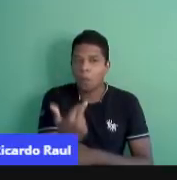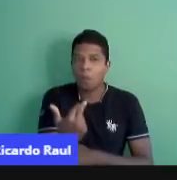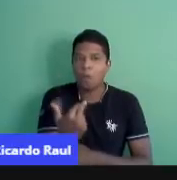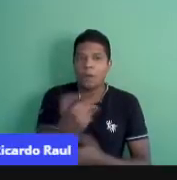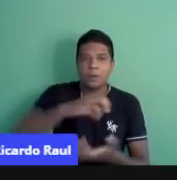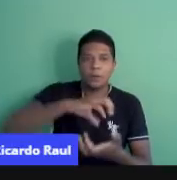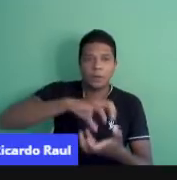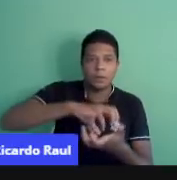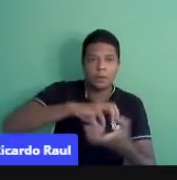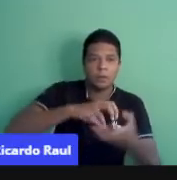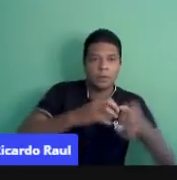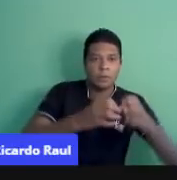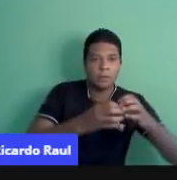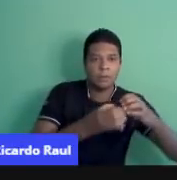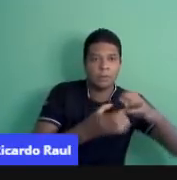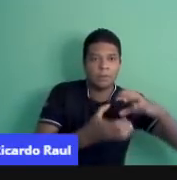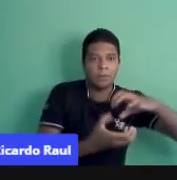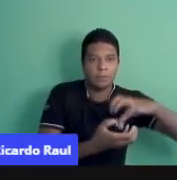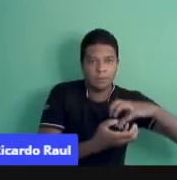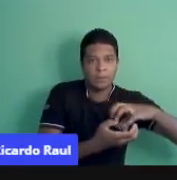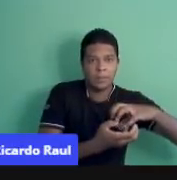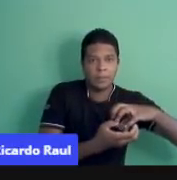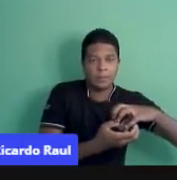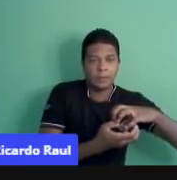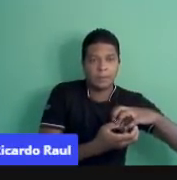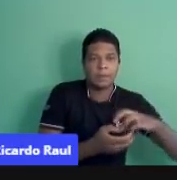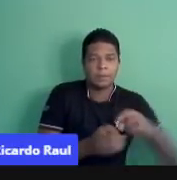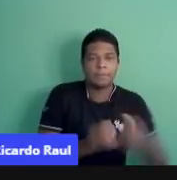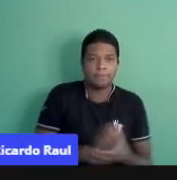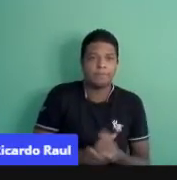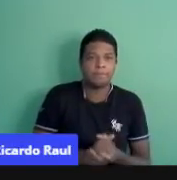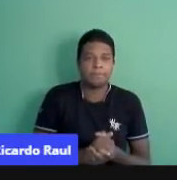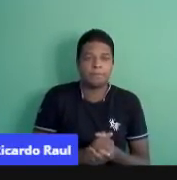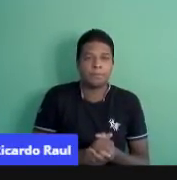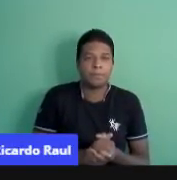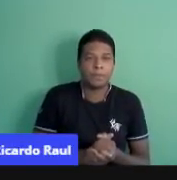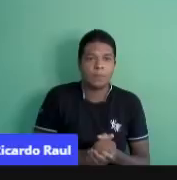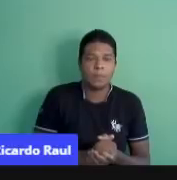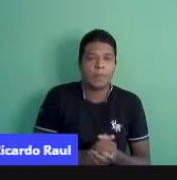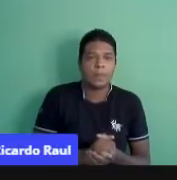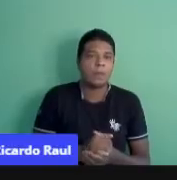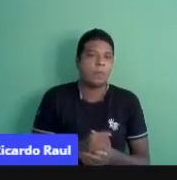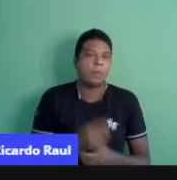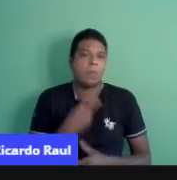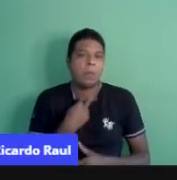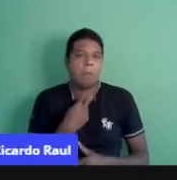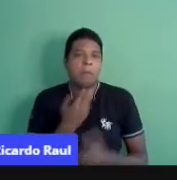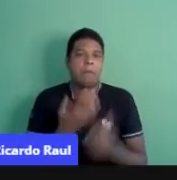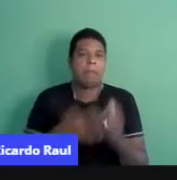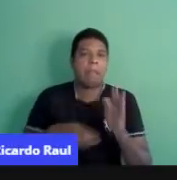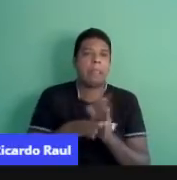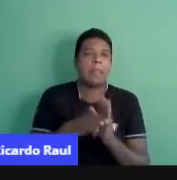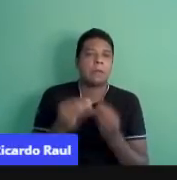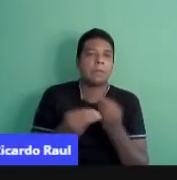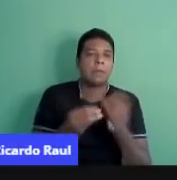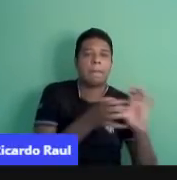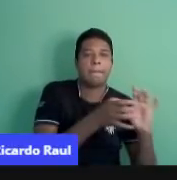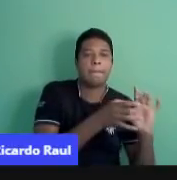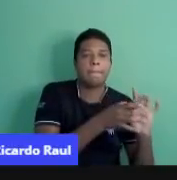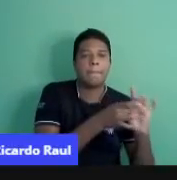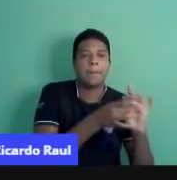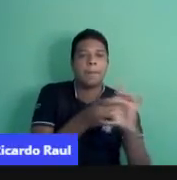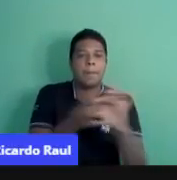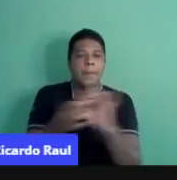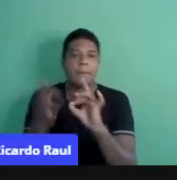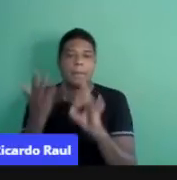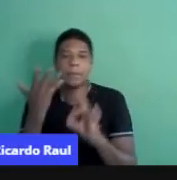formas, lembrando que isso tem que ser de forma muito genuína. Eu não posso chegar e colocar contextualização para uma